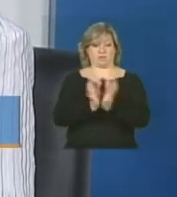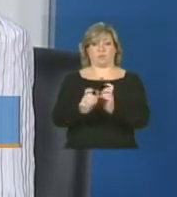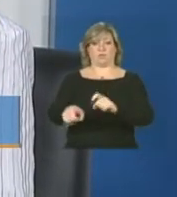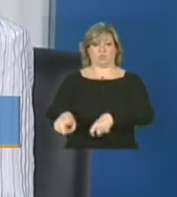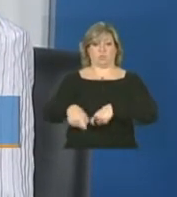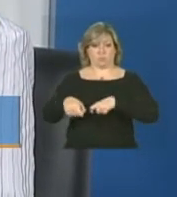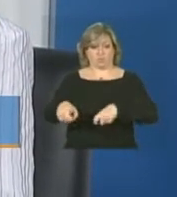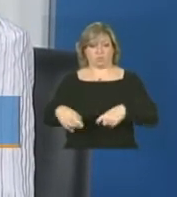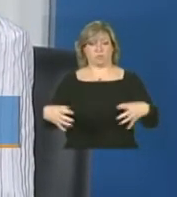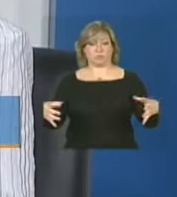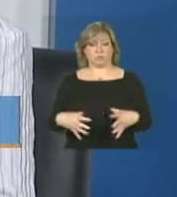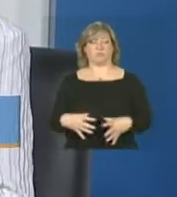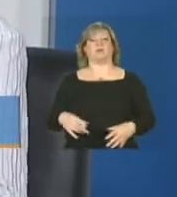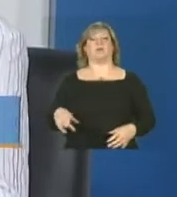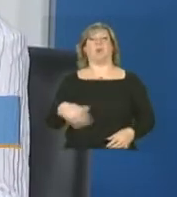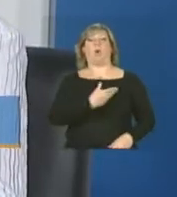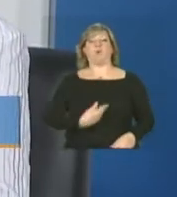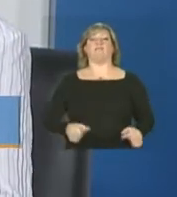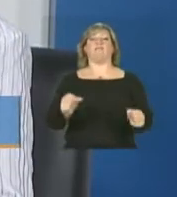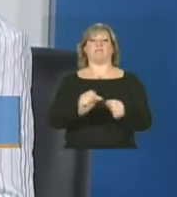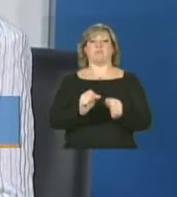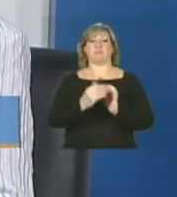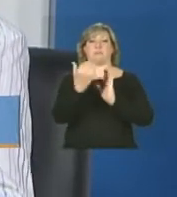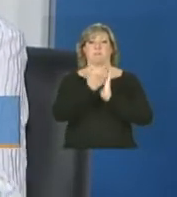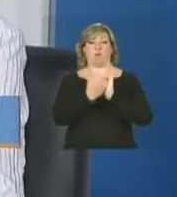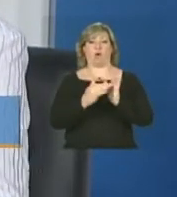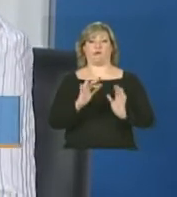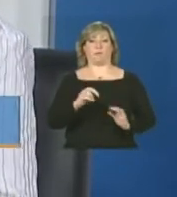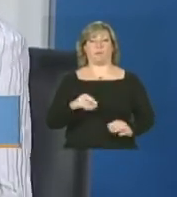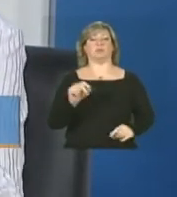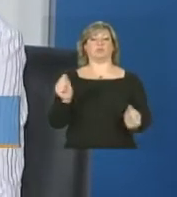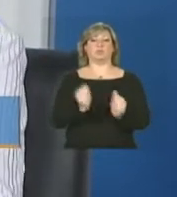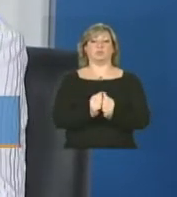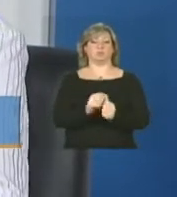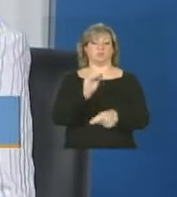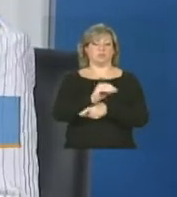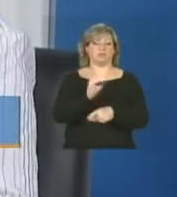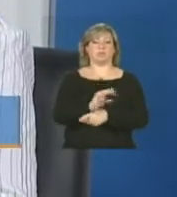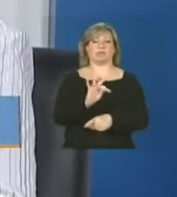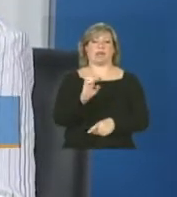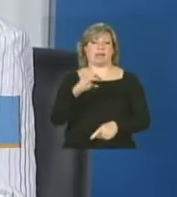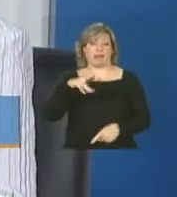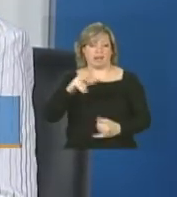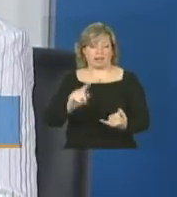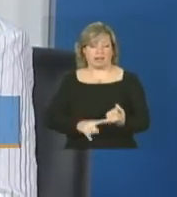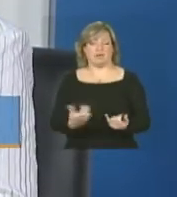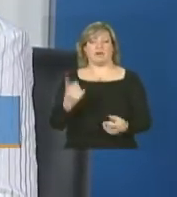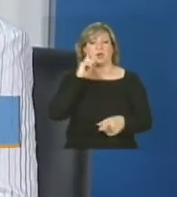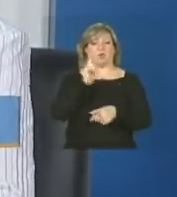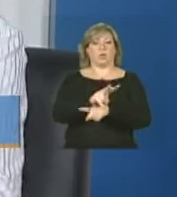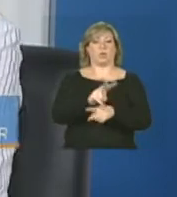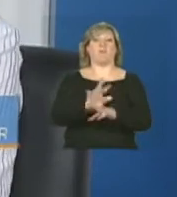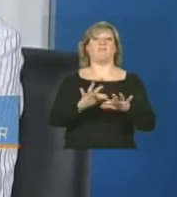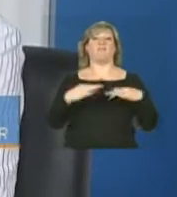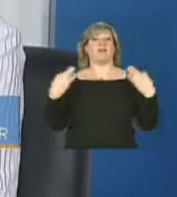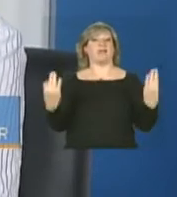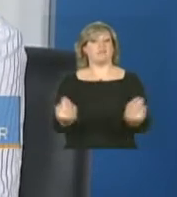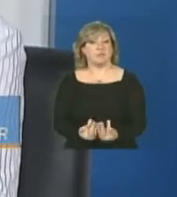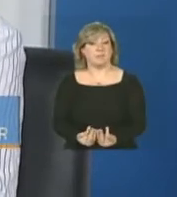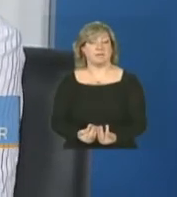fomento que junto com assistência técnica, acompanhamento às famílias,